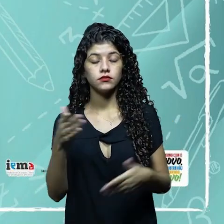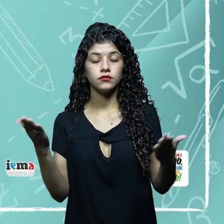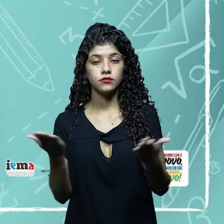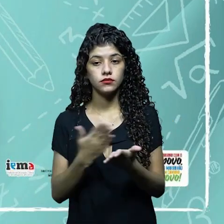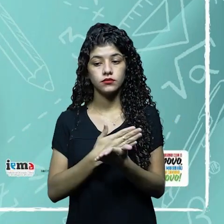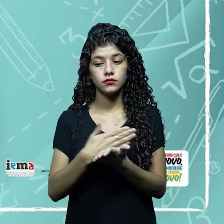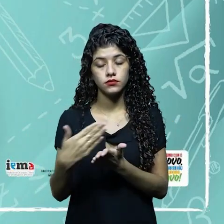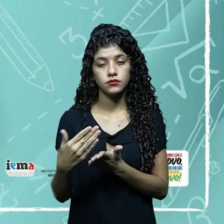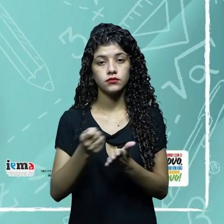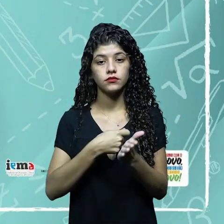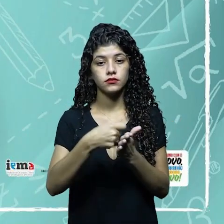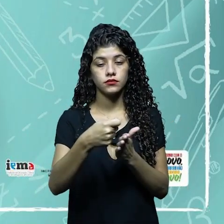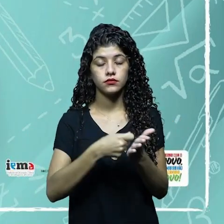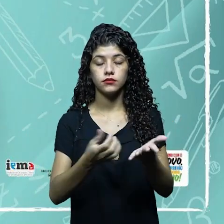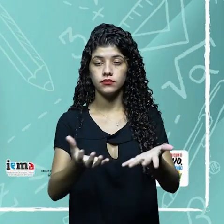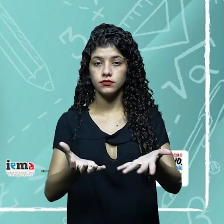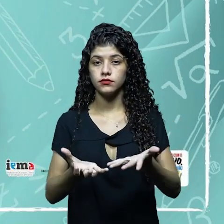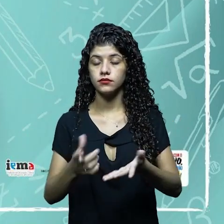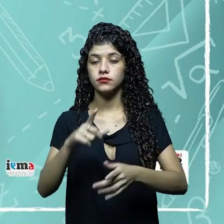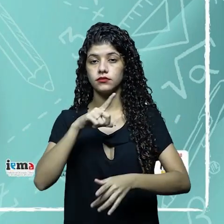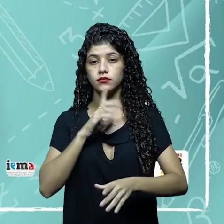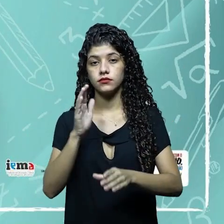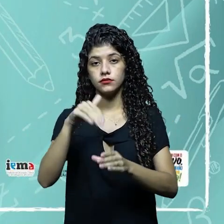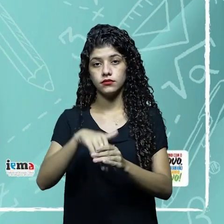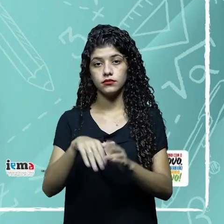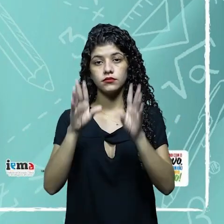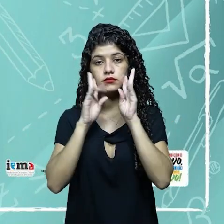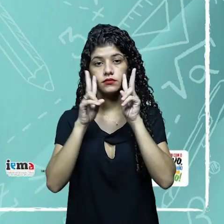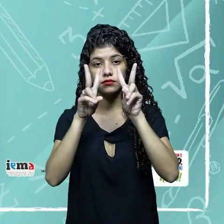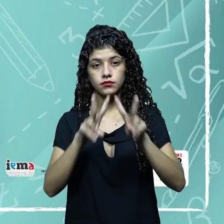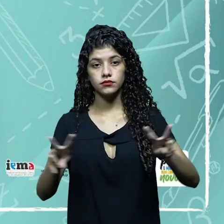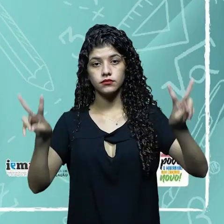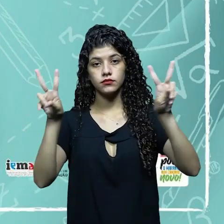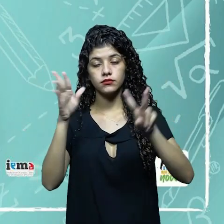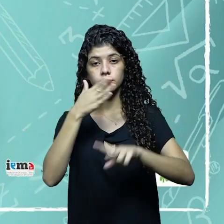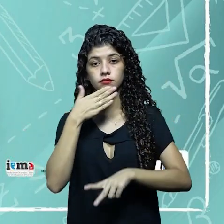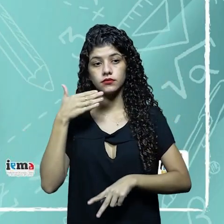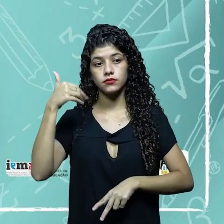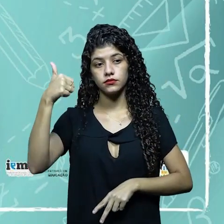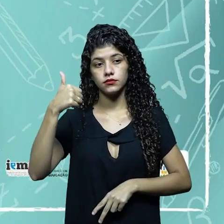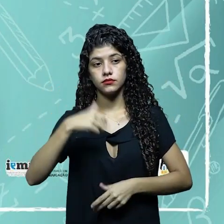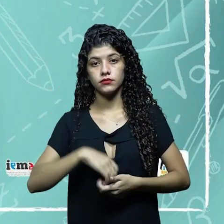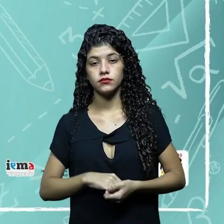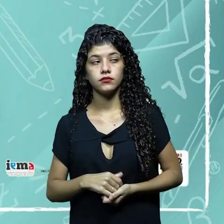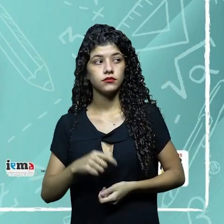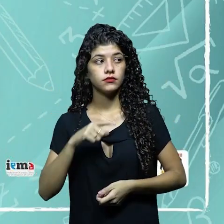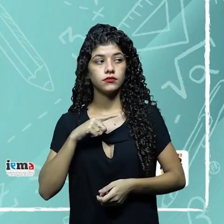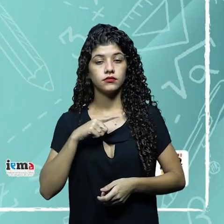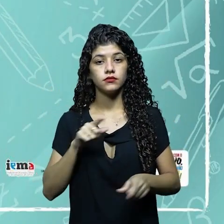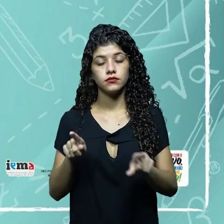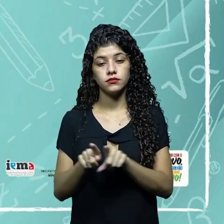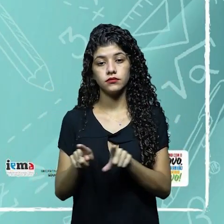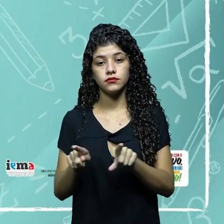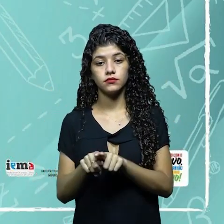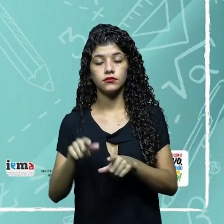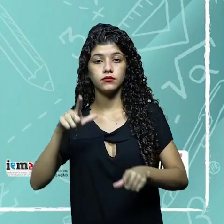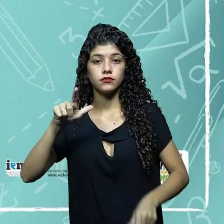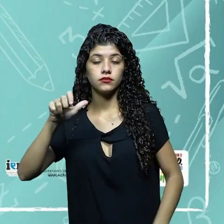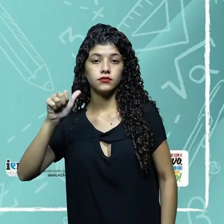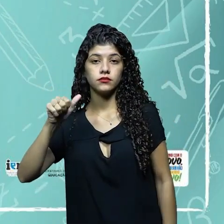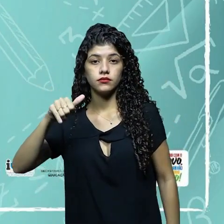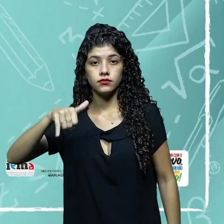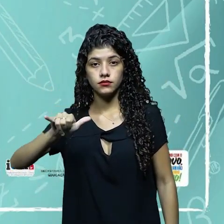teu projeto, que você quer visualizar melhor, tá? Então, lá no Leias, na configuração, eu tenho leias